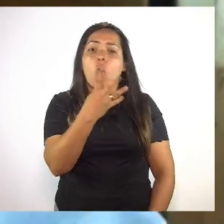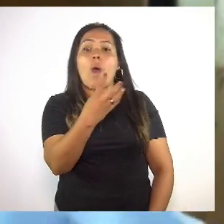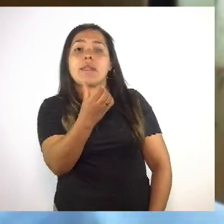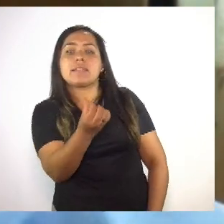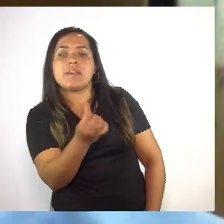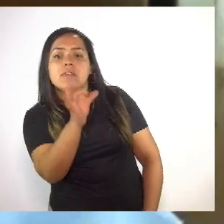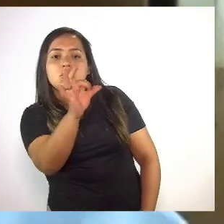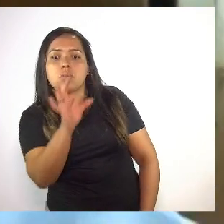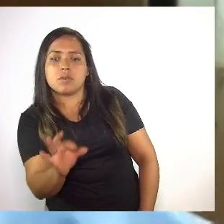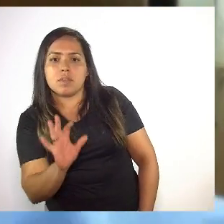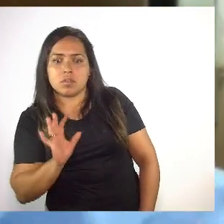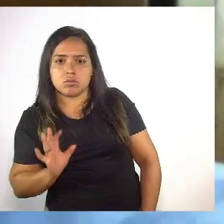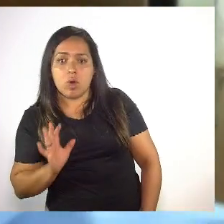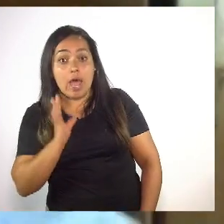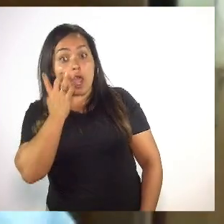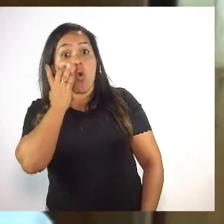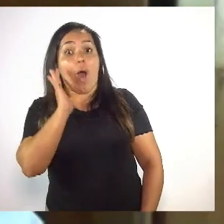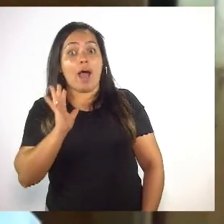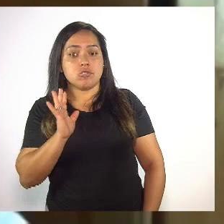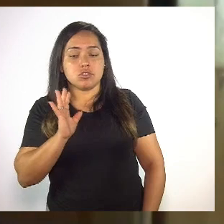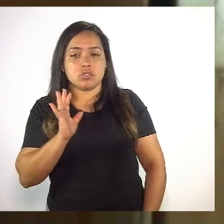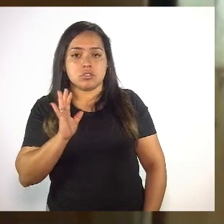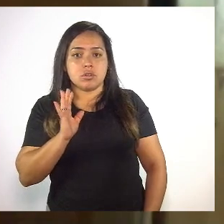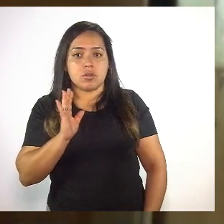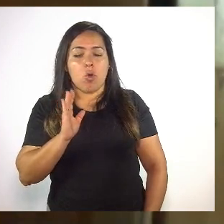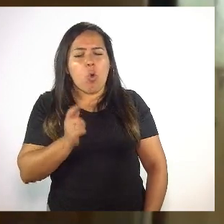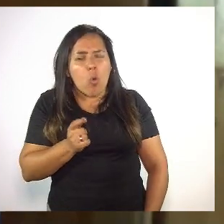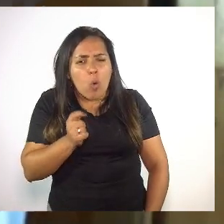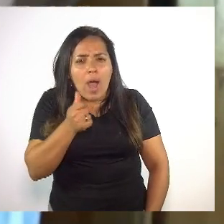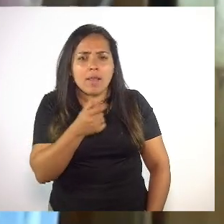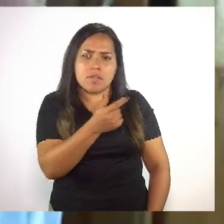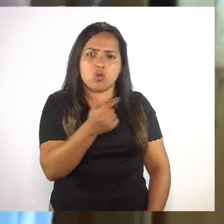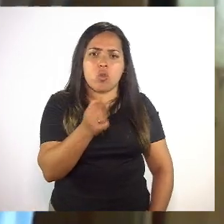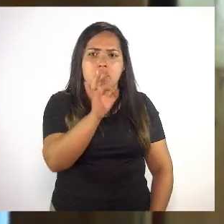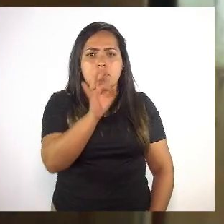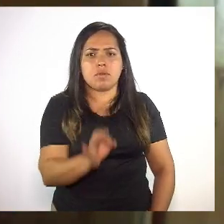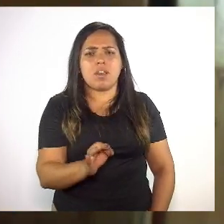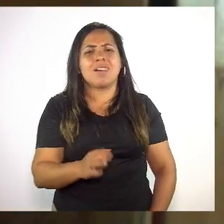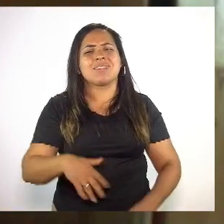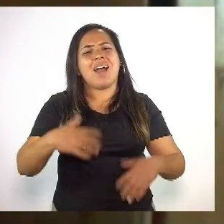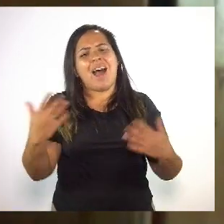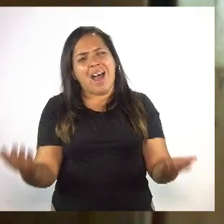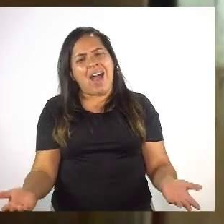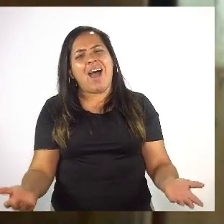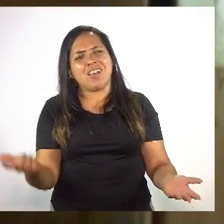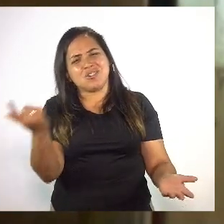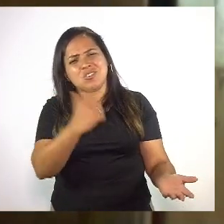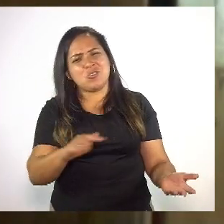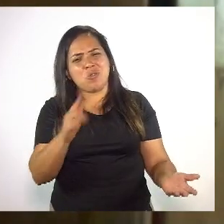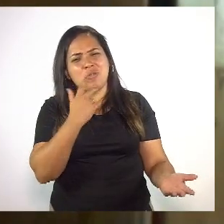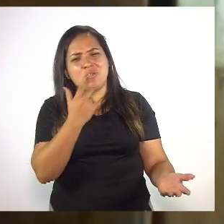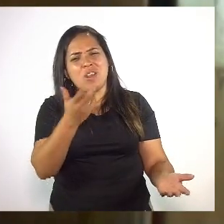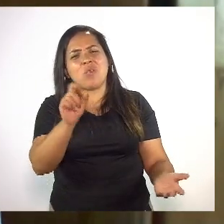11,46, salvo erro de memória. Isso mesmo. Olha, dizer que